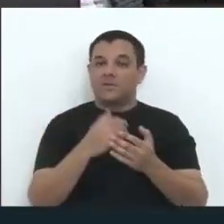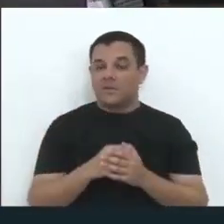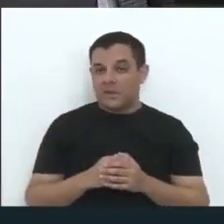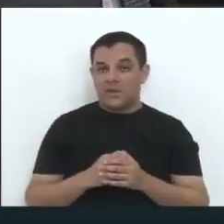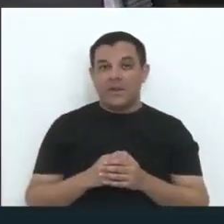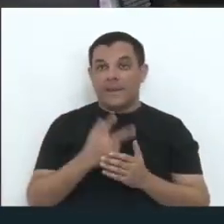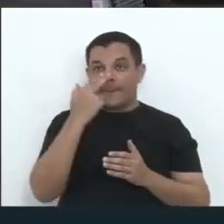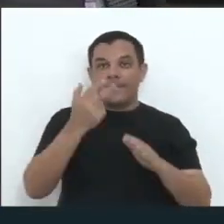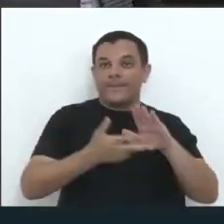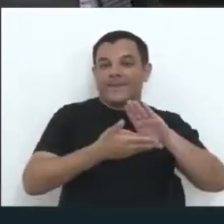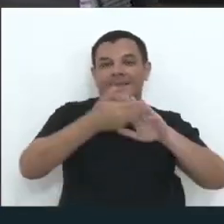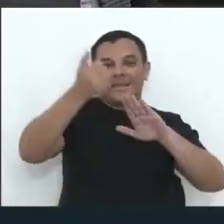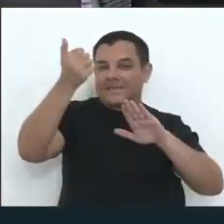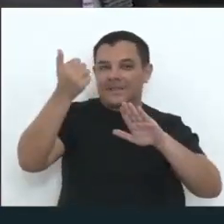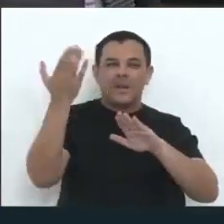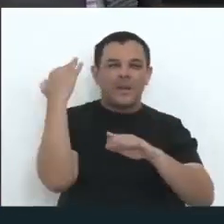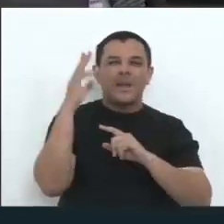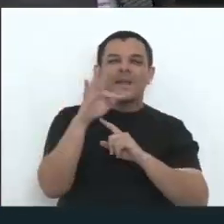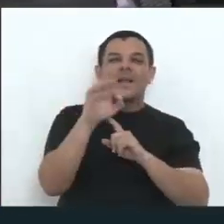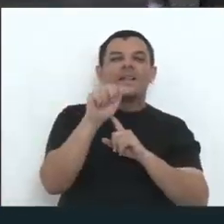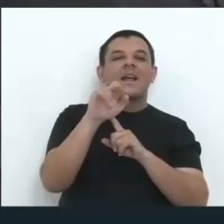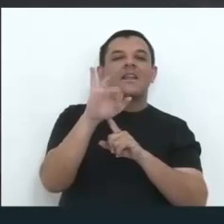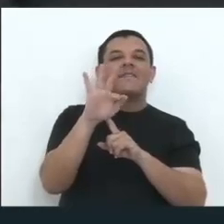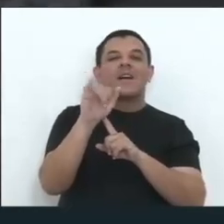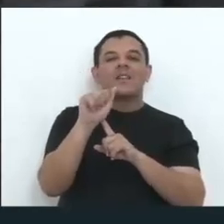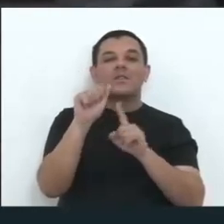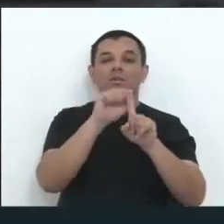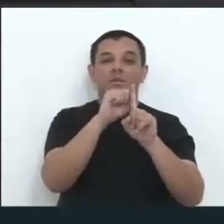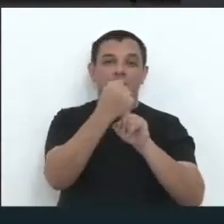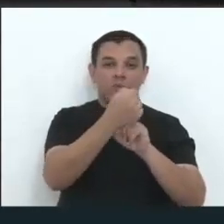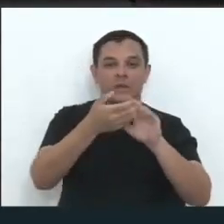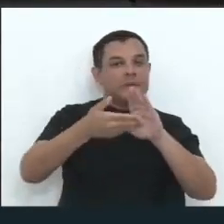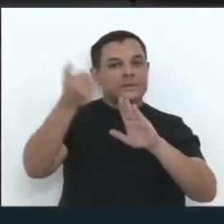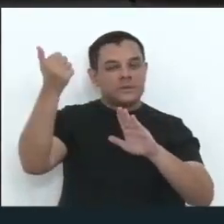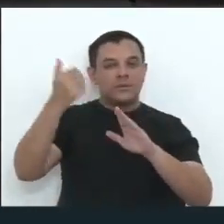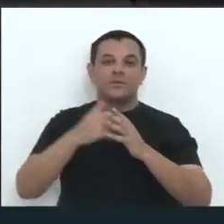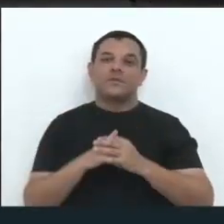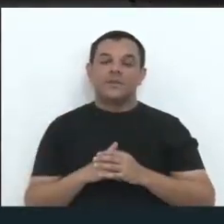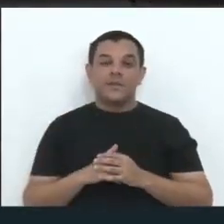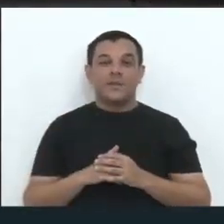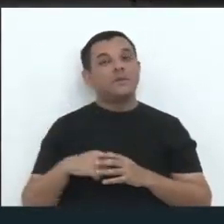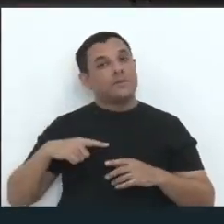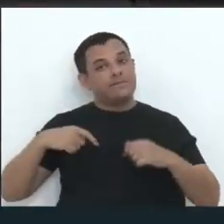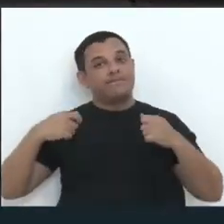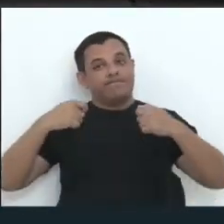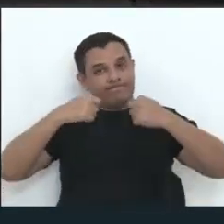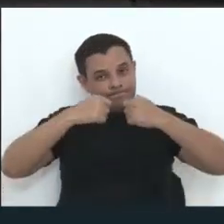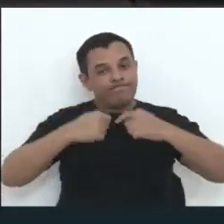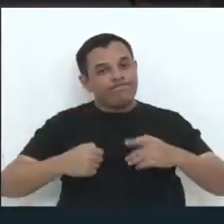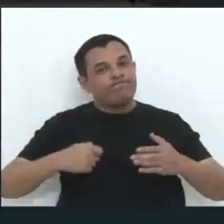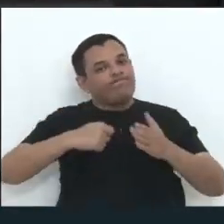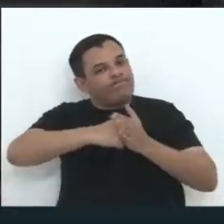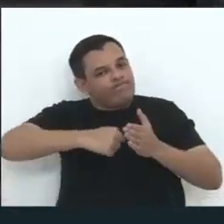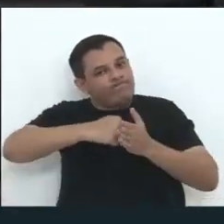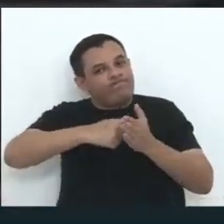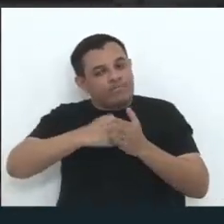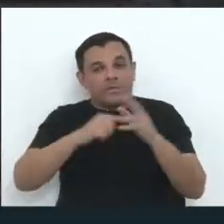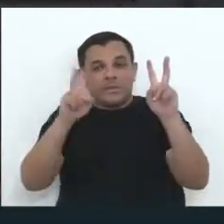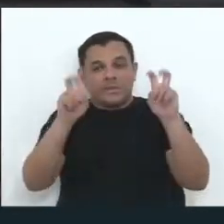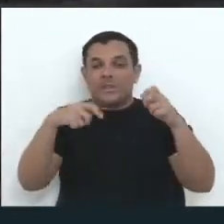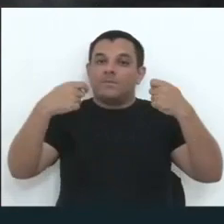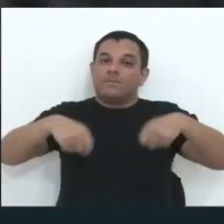existe, aquela tarifa social. Nós precisamos de enfrentar essa questão. Por fim,